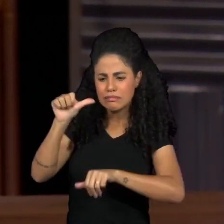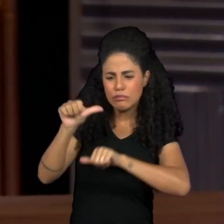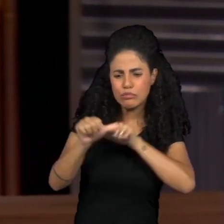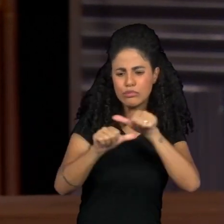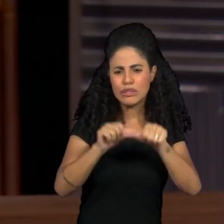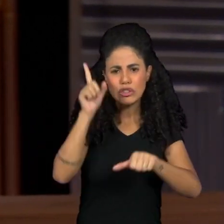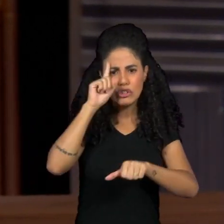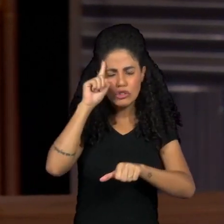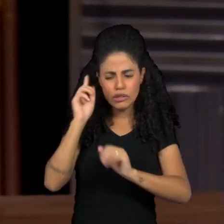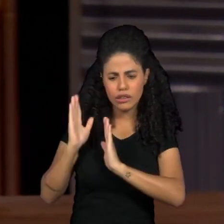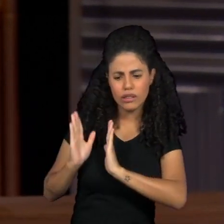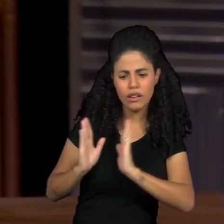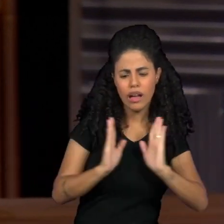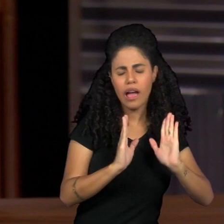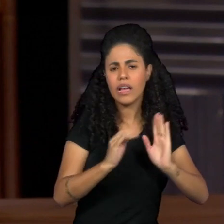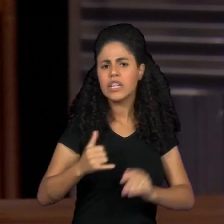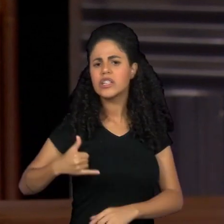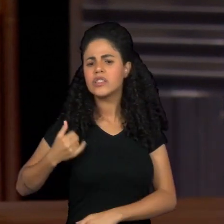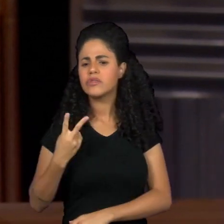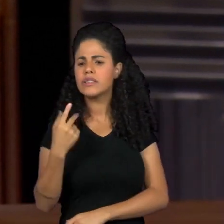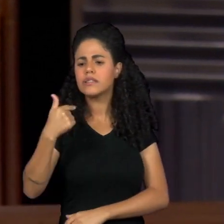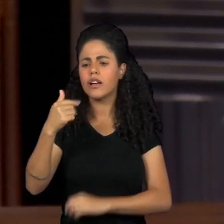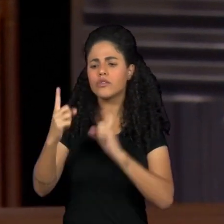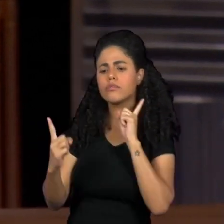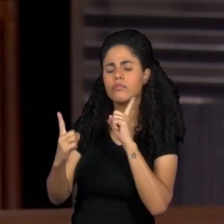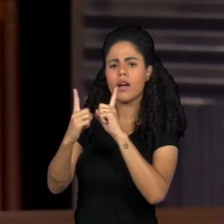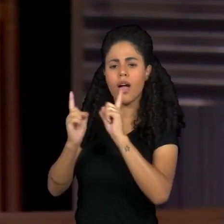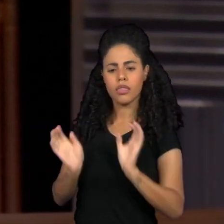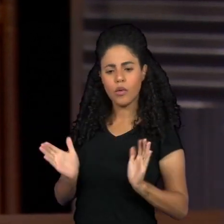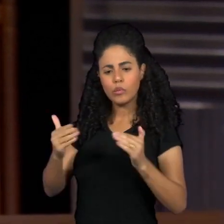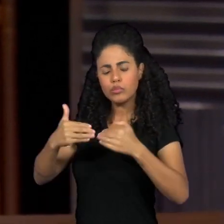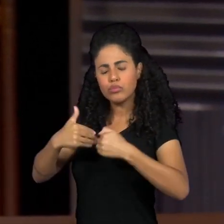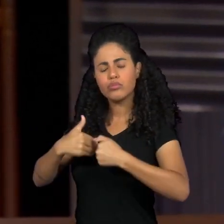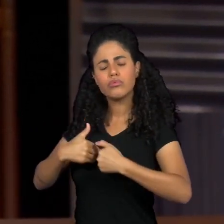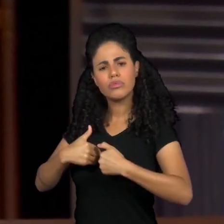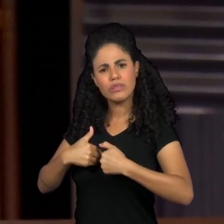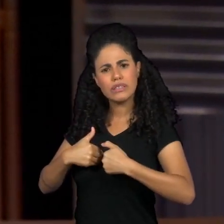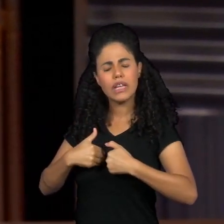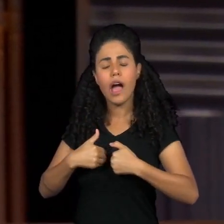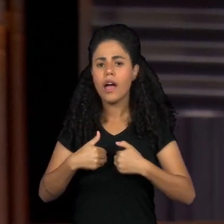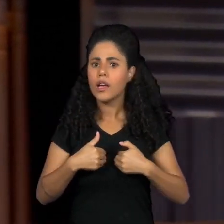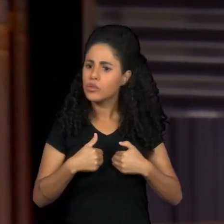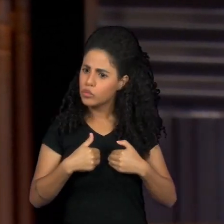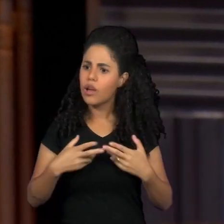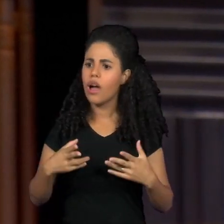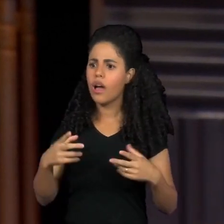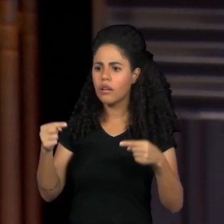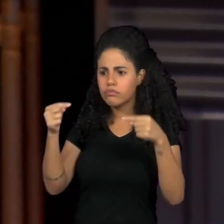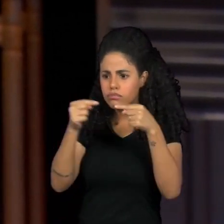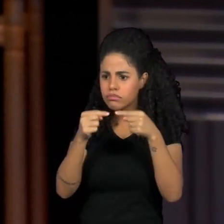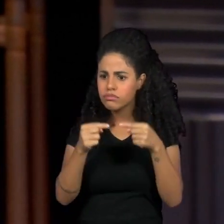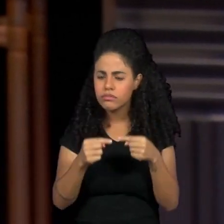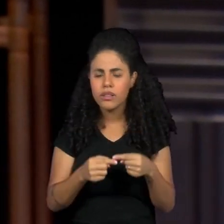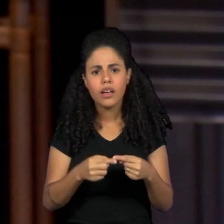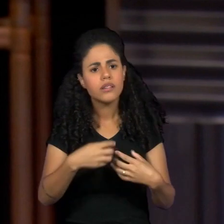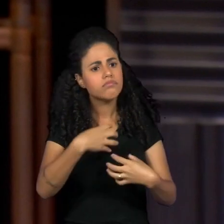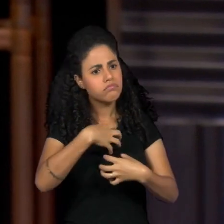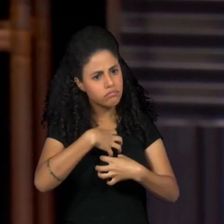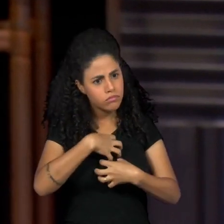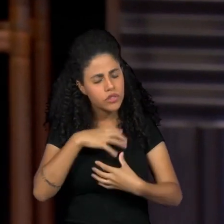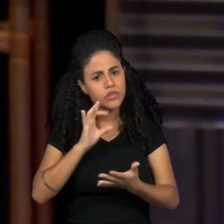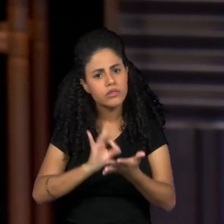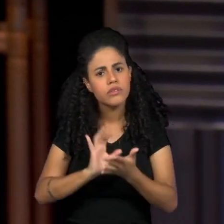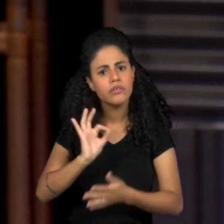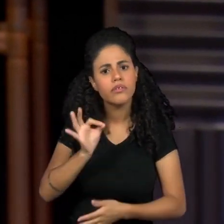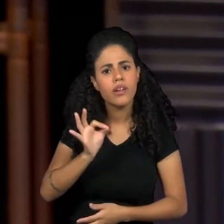rotina. Aos 27 anos é diagnosticada como autista e tudo passa a fazer sentido. A personagem